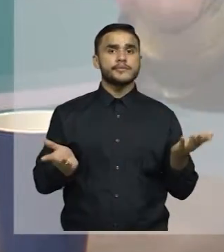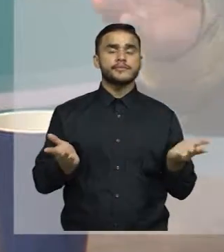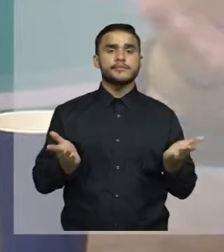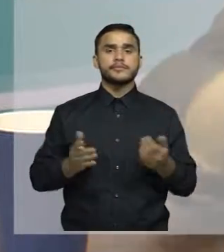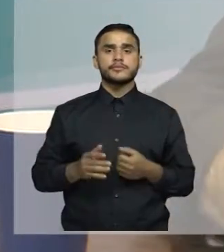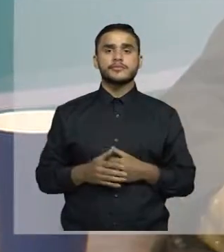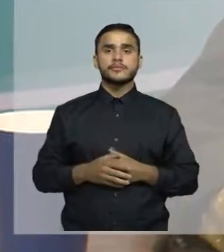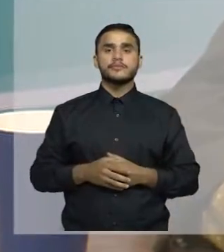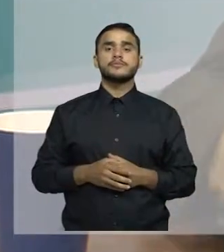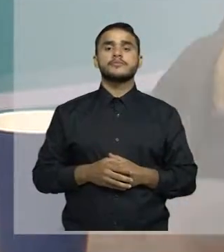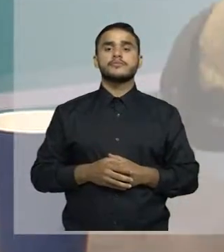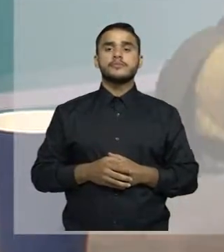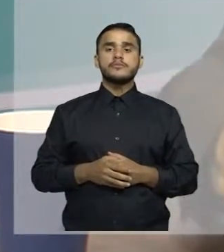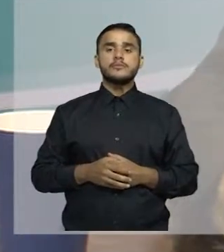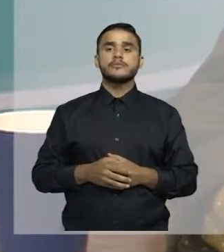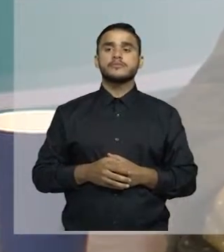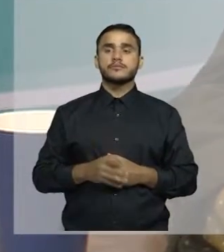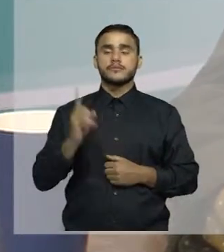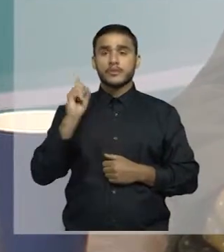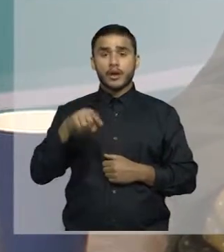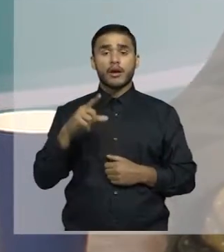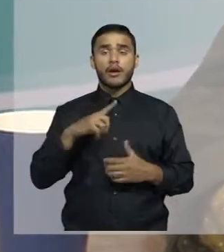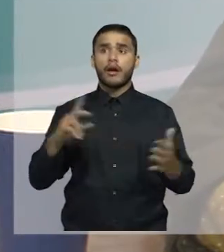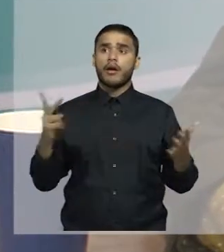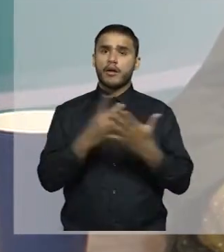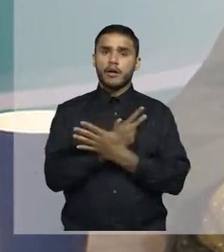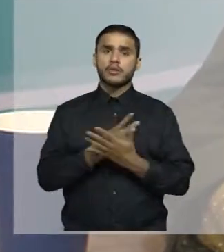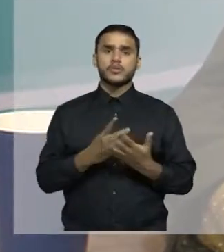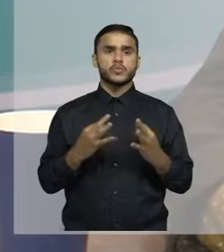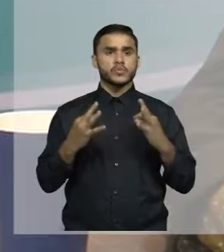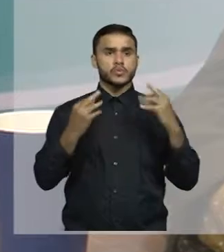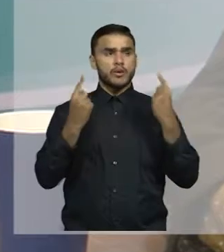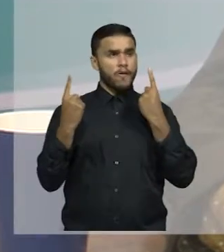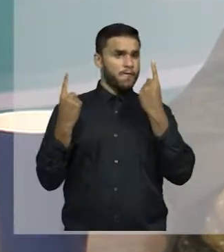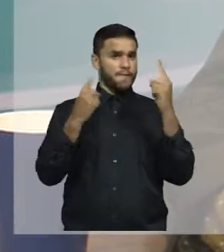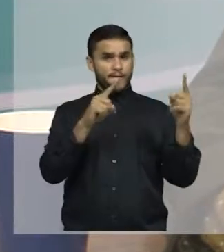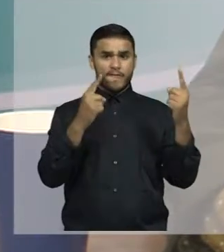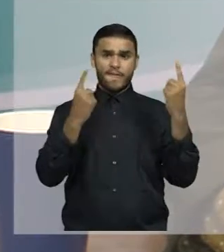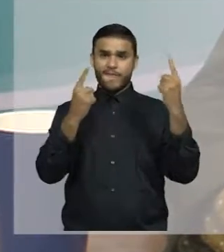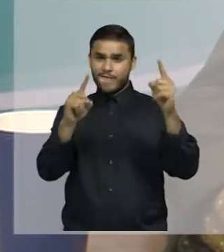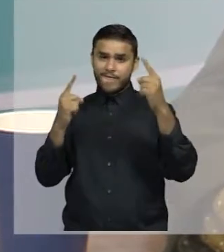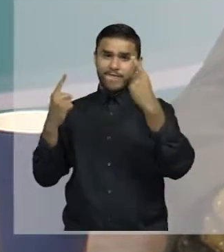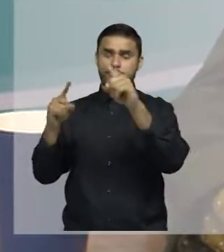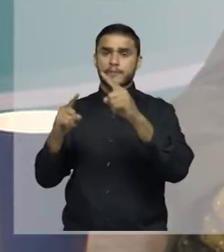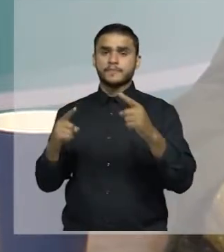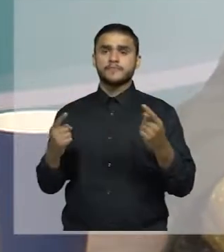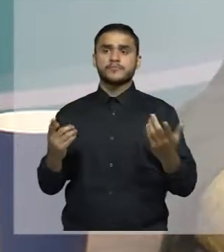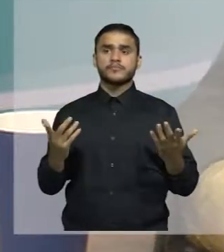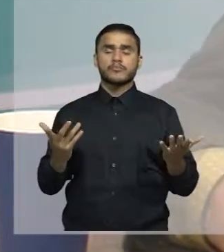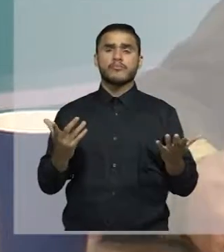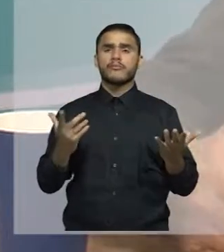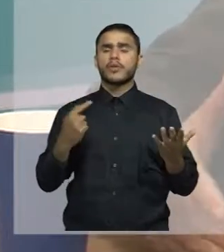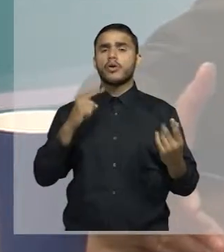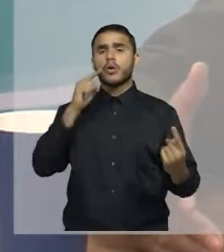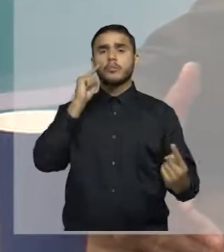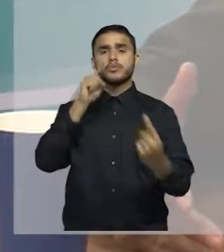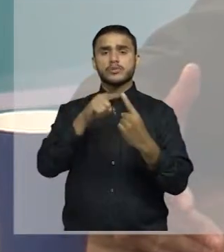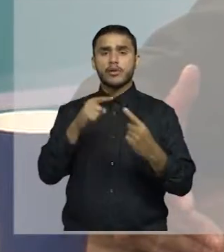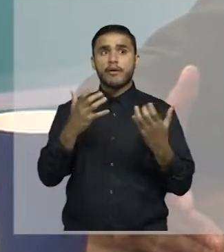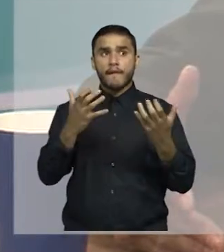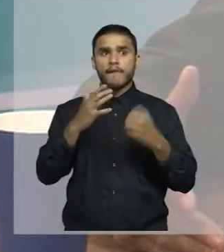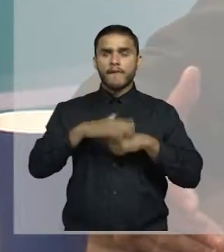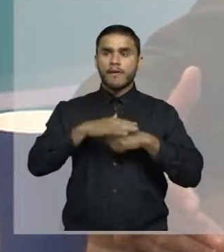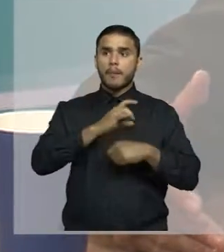como e não deixa de ser atentado ao patrimônio, isso aí é subjacente à coisa, mas a